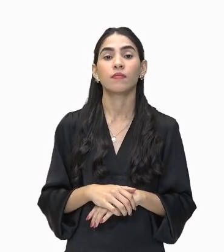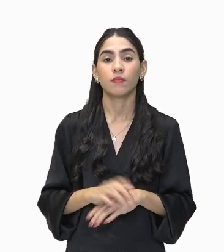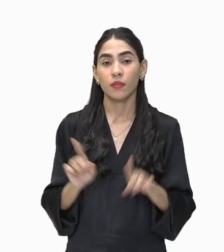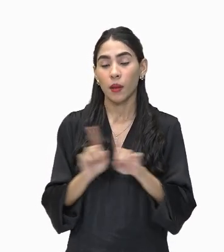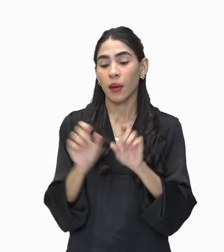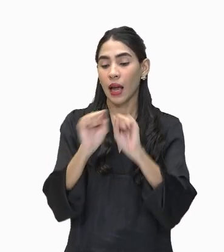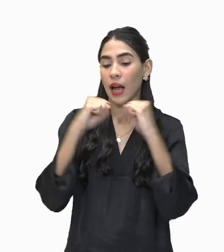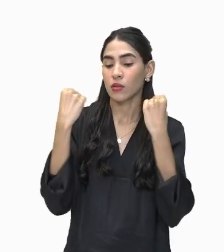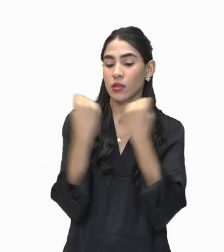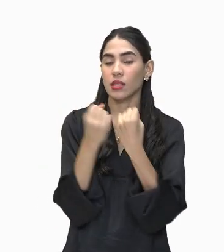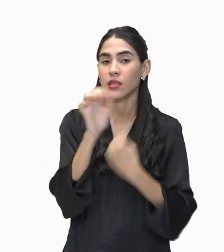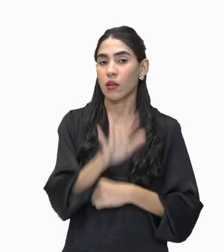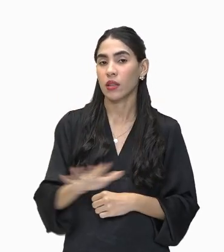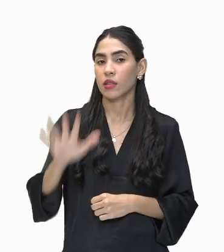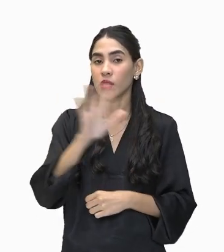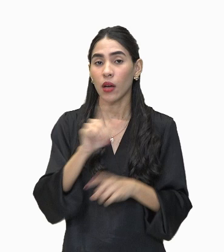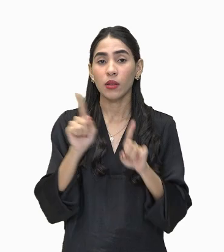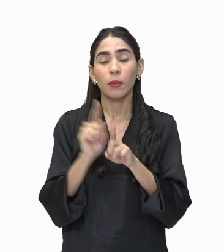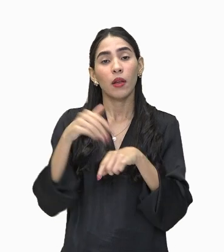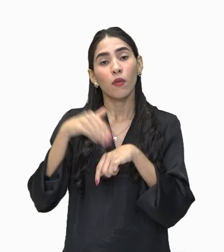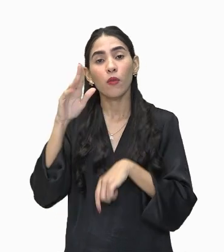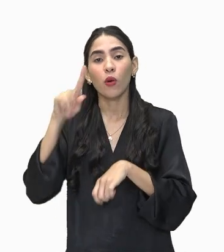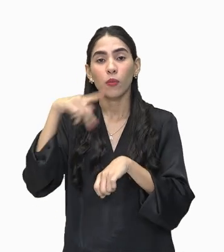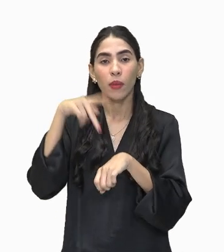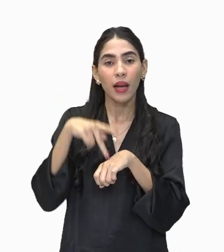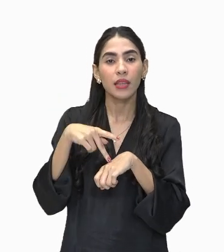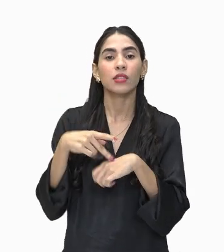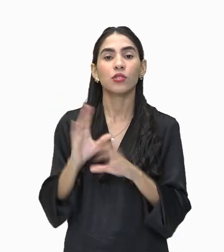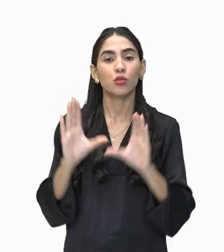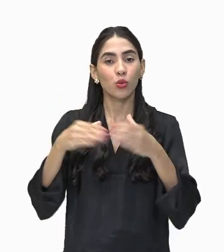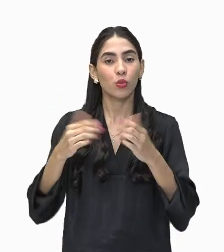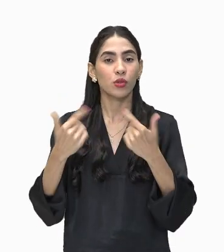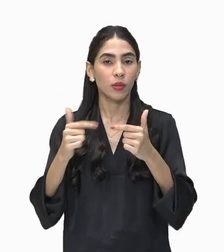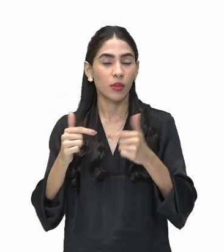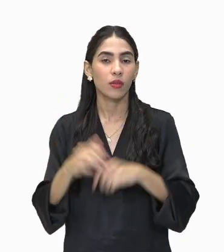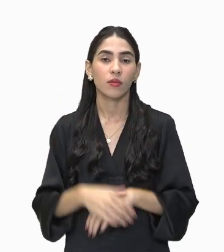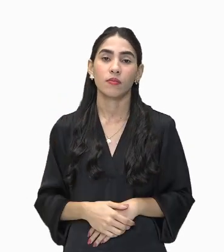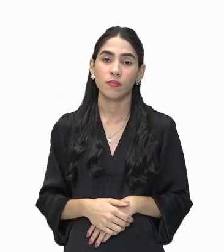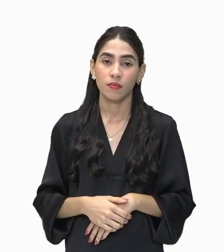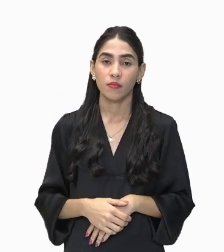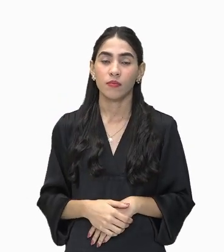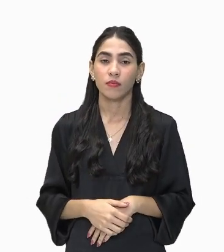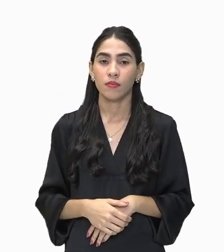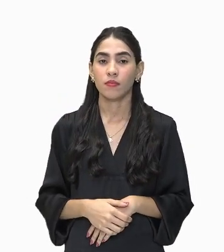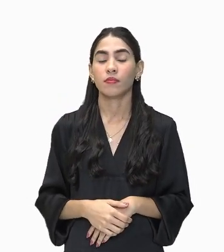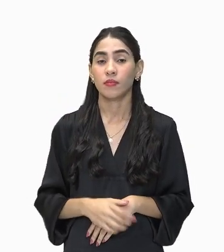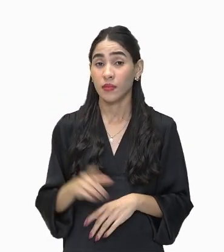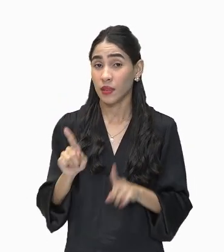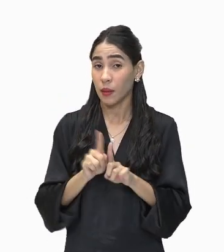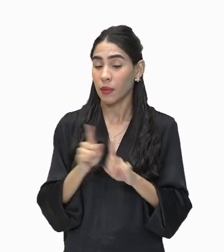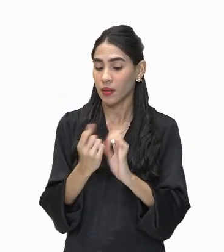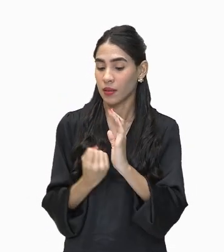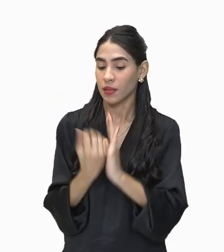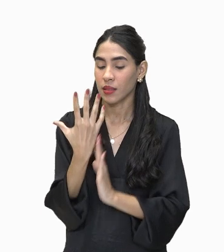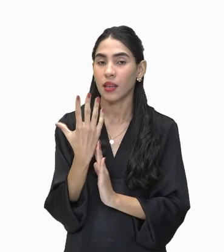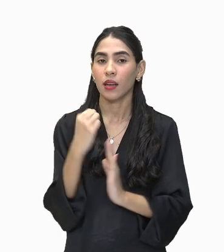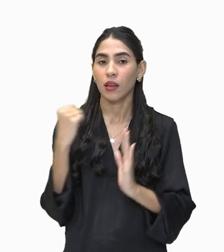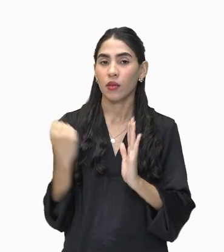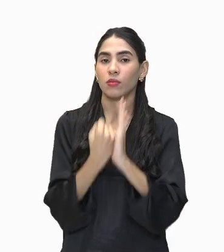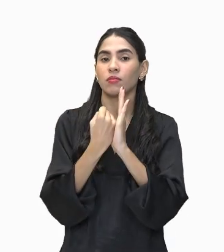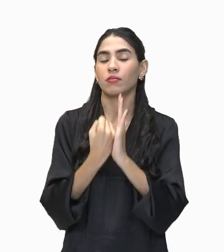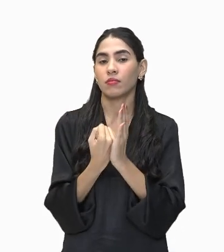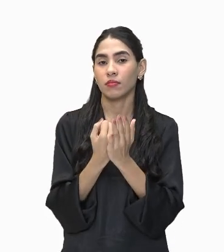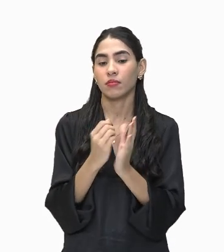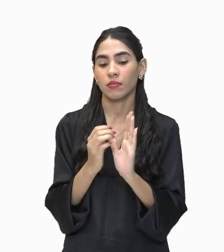associações nacionais e internacionais de trabalhadores. Além de eles se originarem, eles deram origem, né,